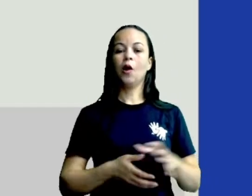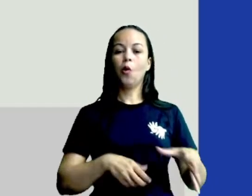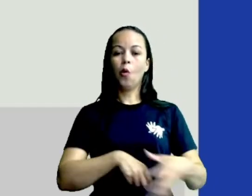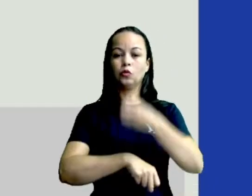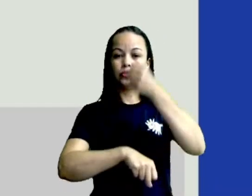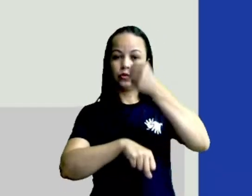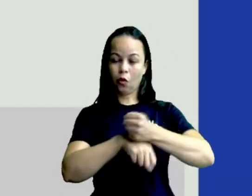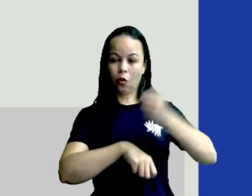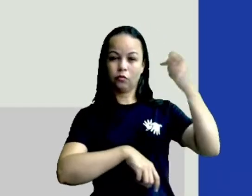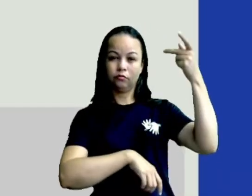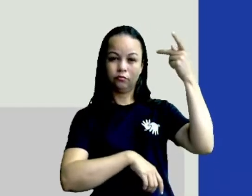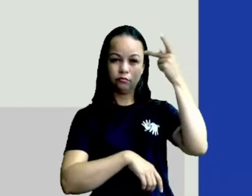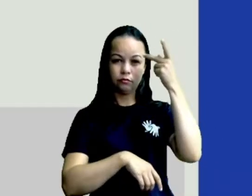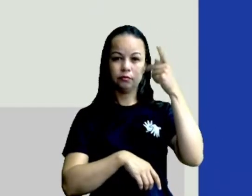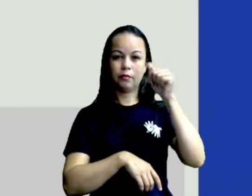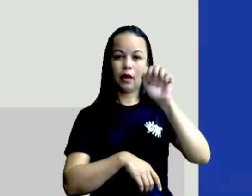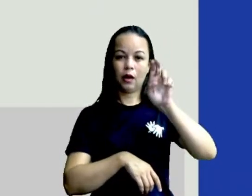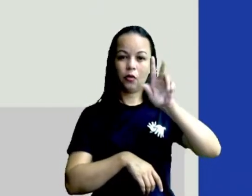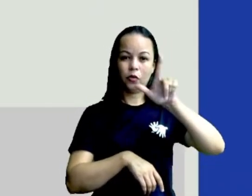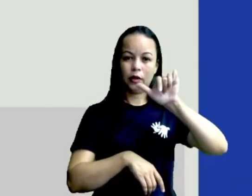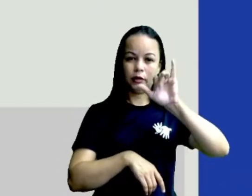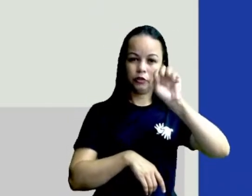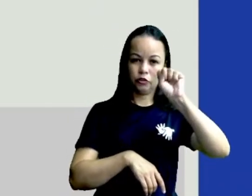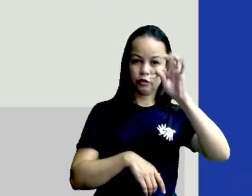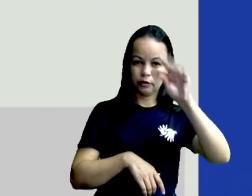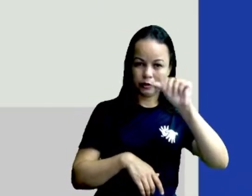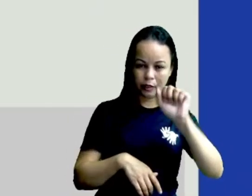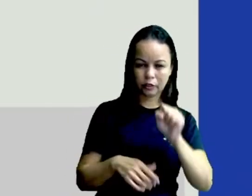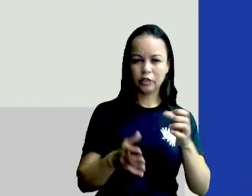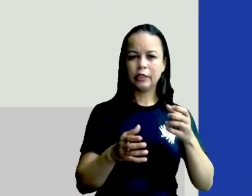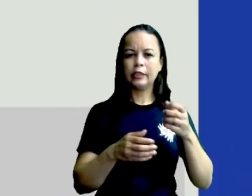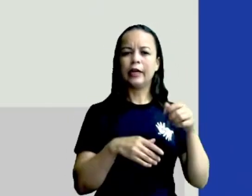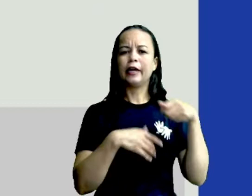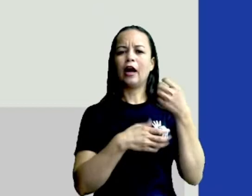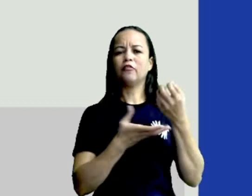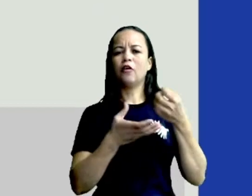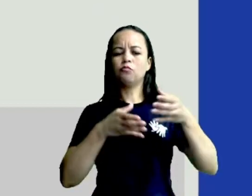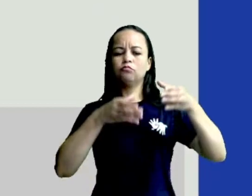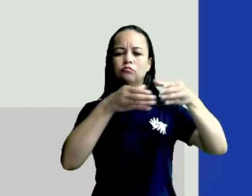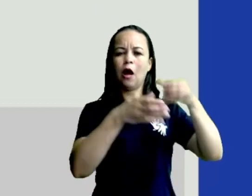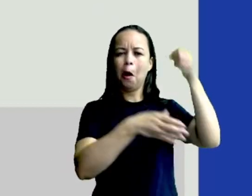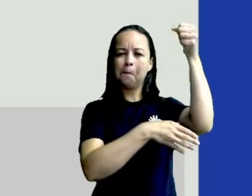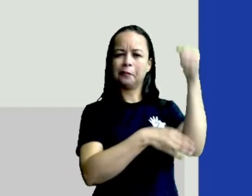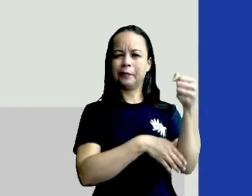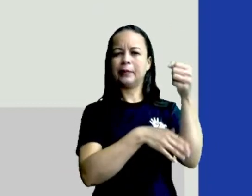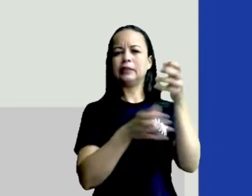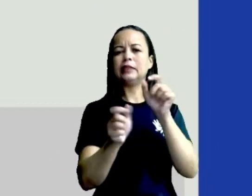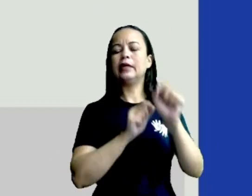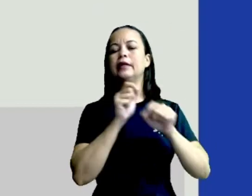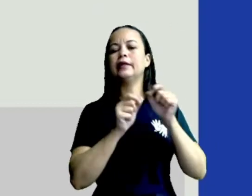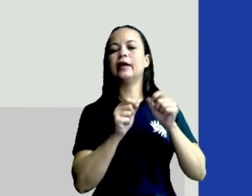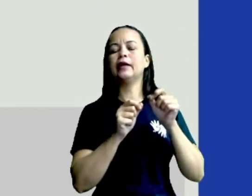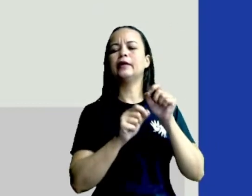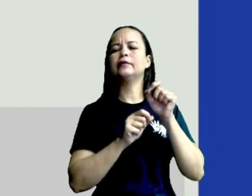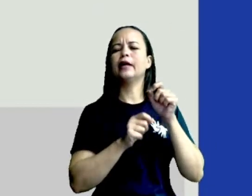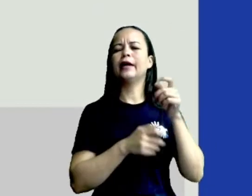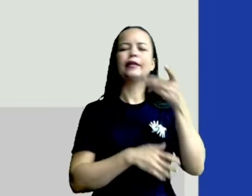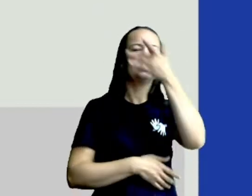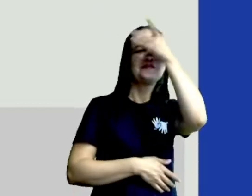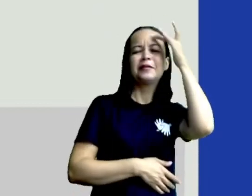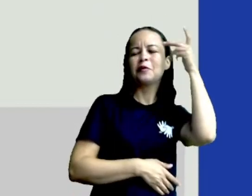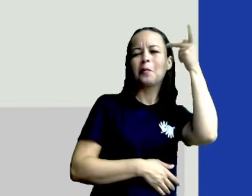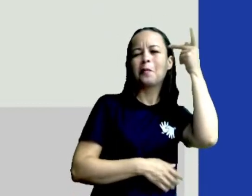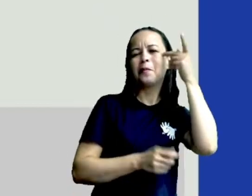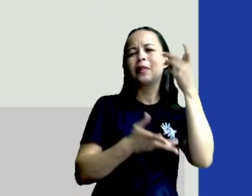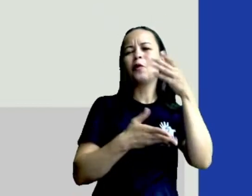colonos paulistas que integravam as bandeiras eram geralmente, quem eram esses paulistas? Quem eram